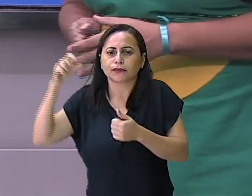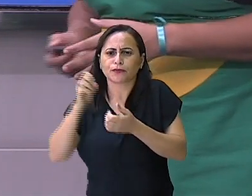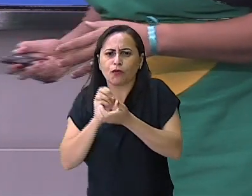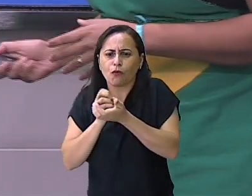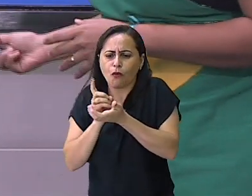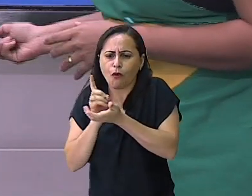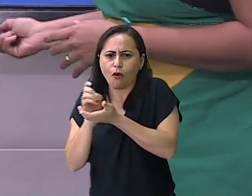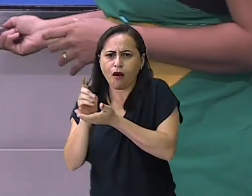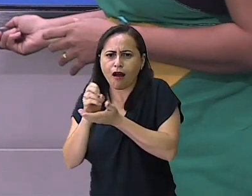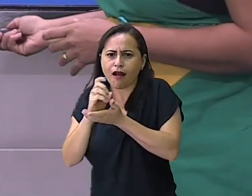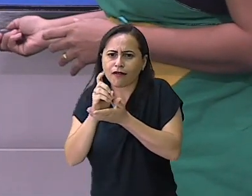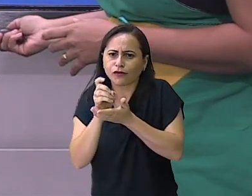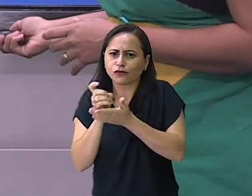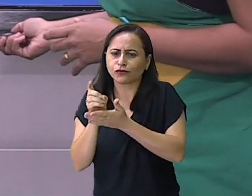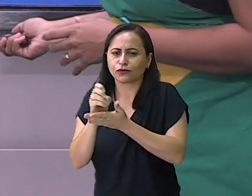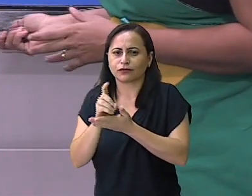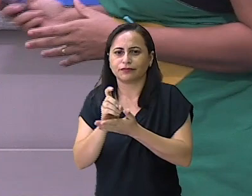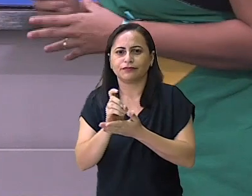de dentro.